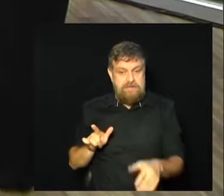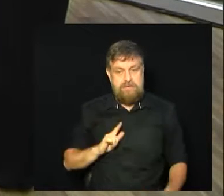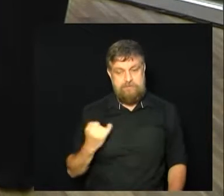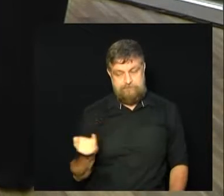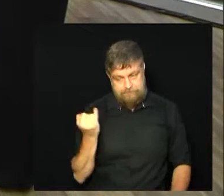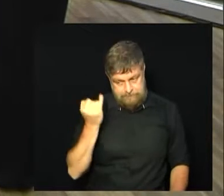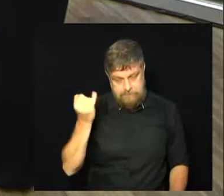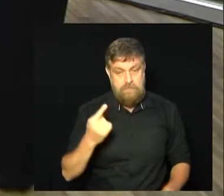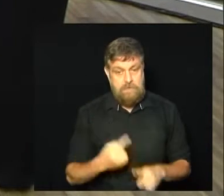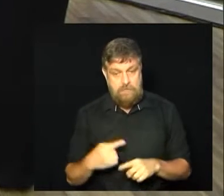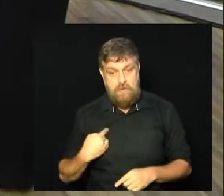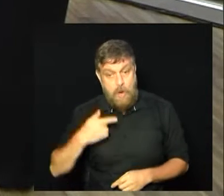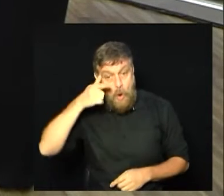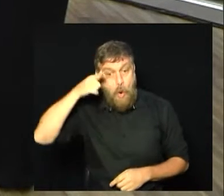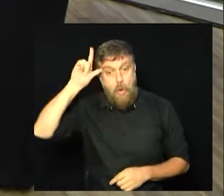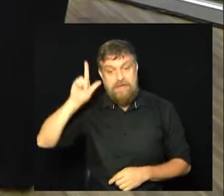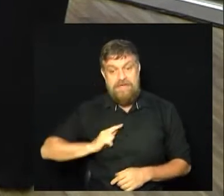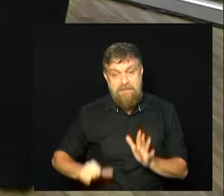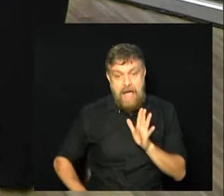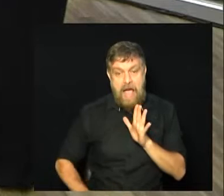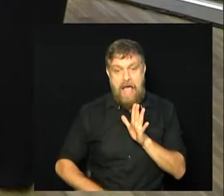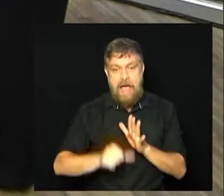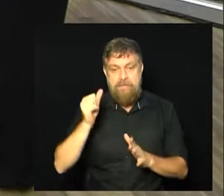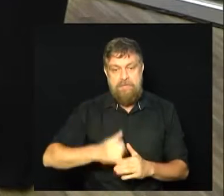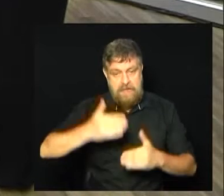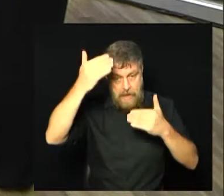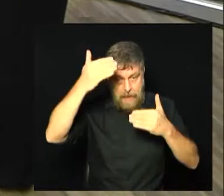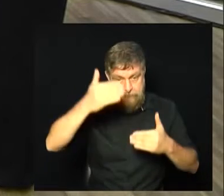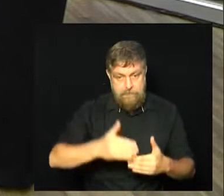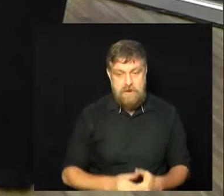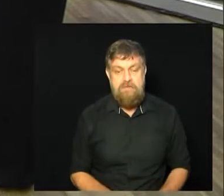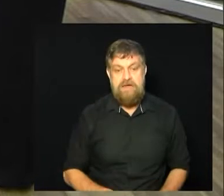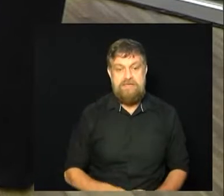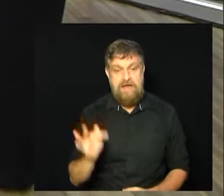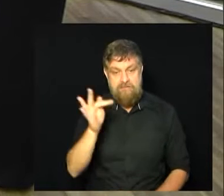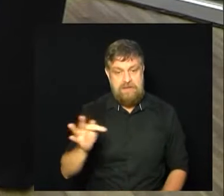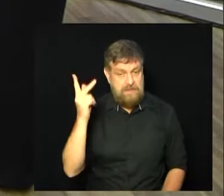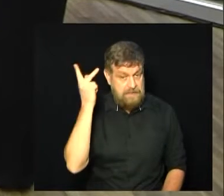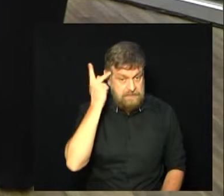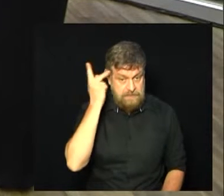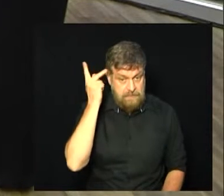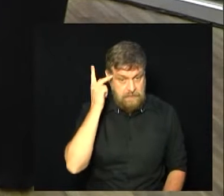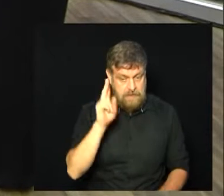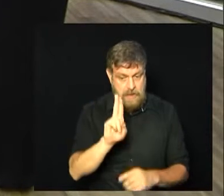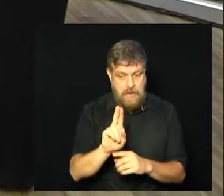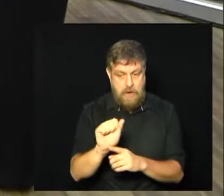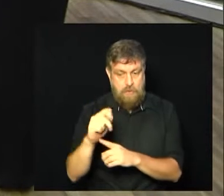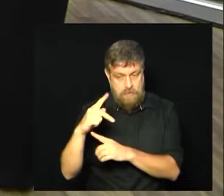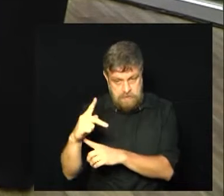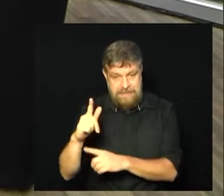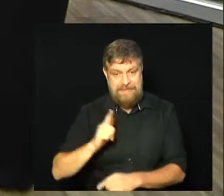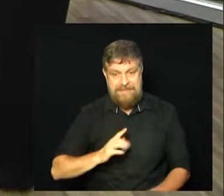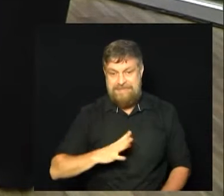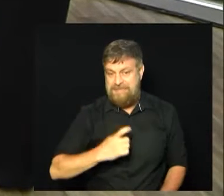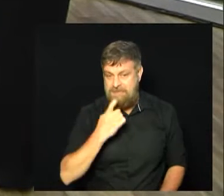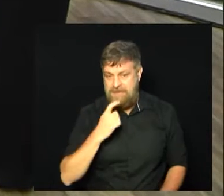Planejamento, até porque a gente ontem teve a primeira fase da USP também muito agitada e a gente lembra que Campinas tem bastante local de prova, tem